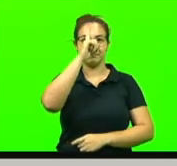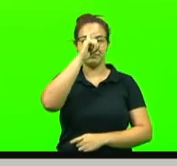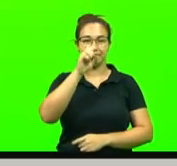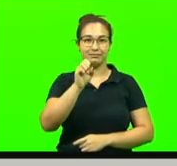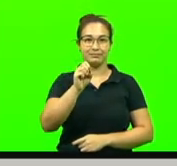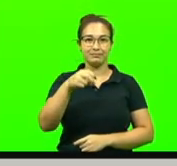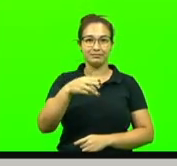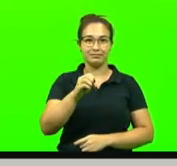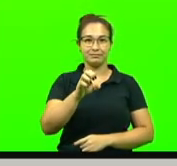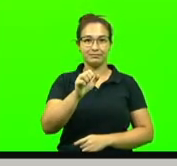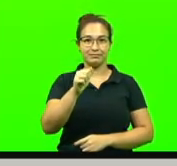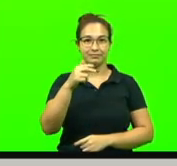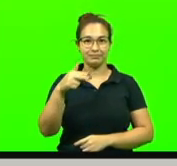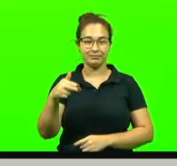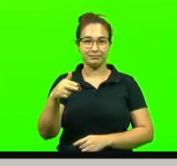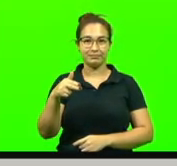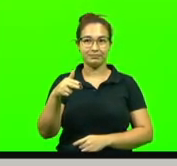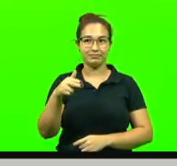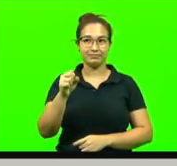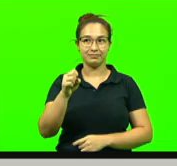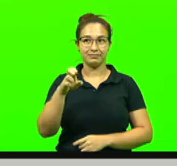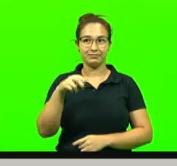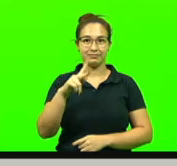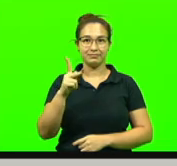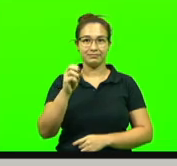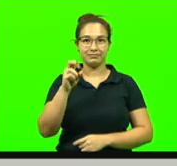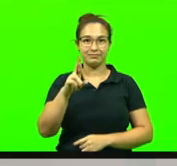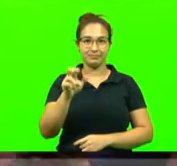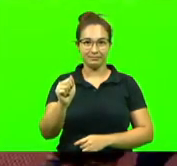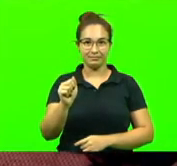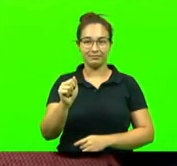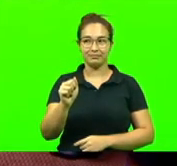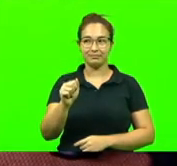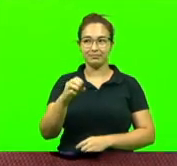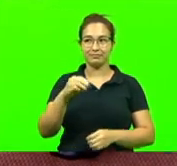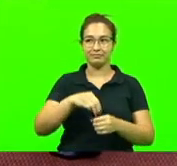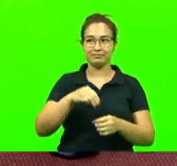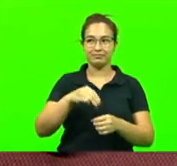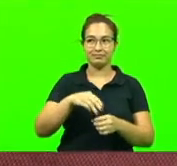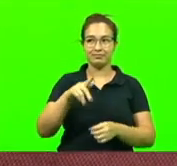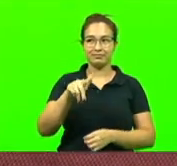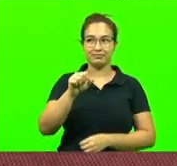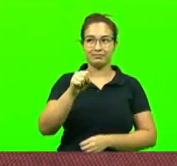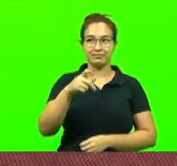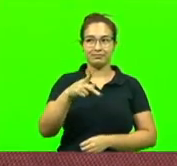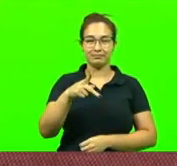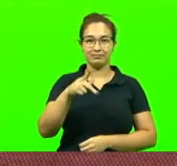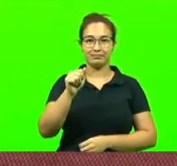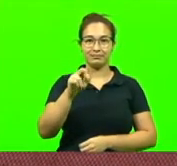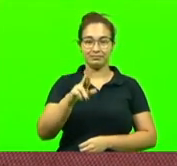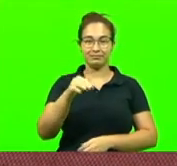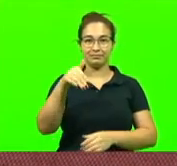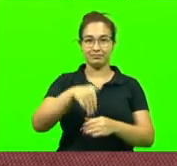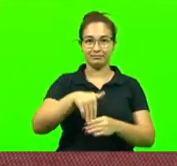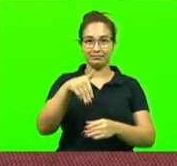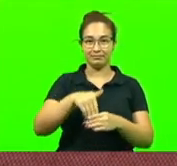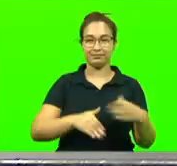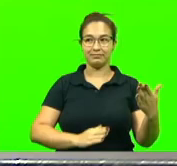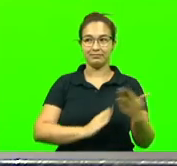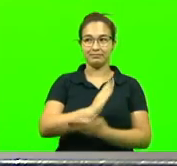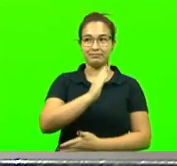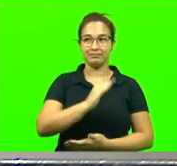do Perpétuo Socorro do município de Gaspar. Em discussão, em votação,